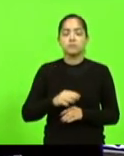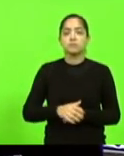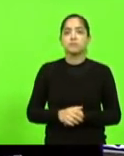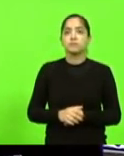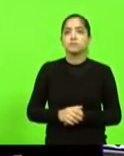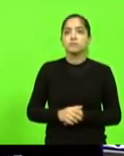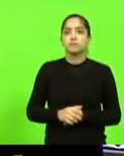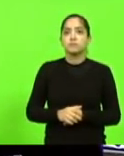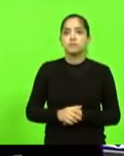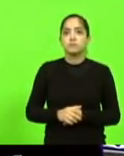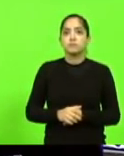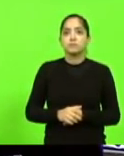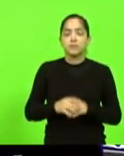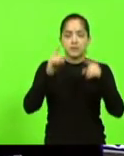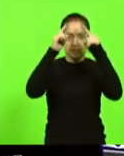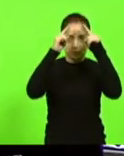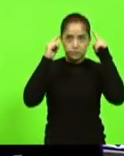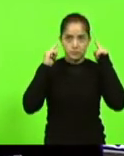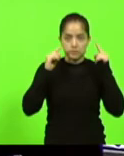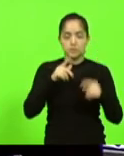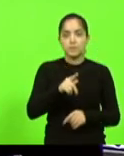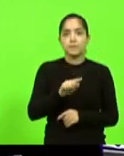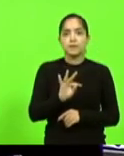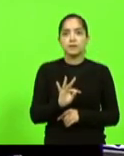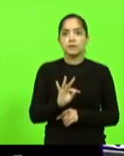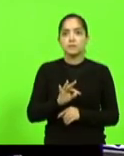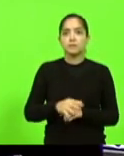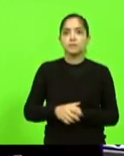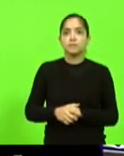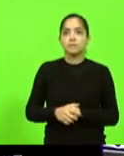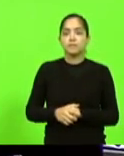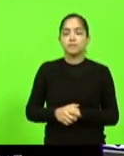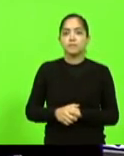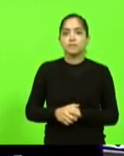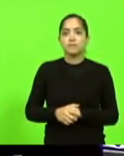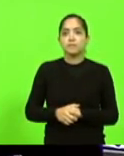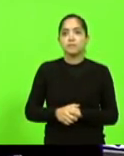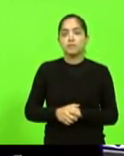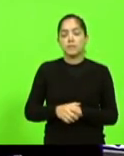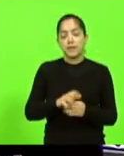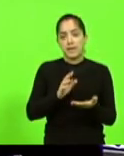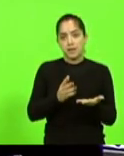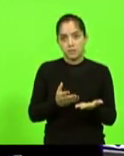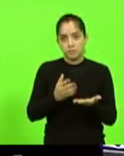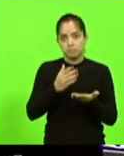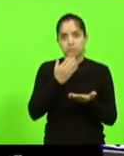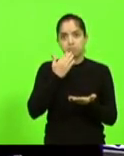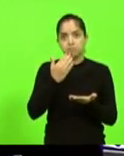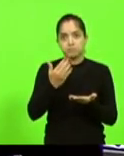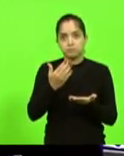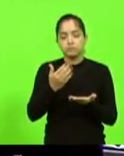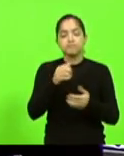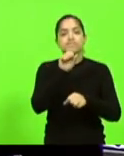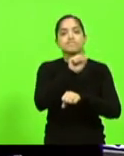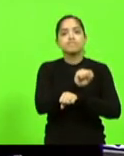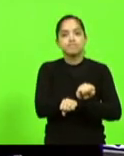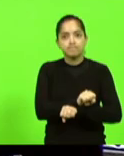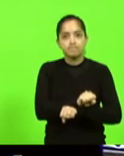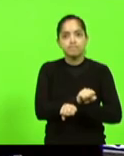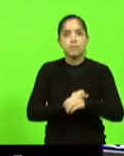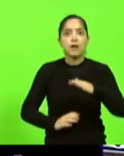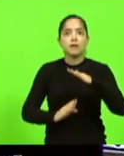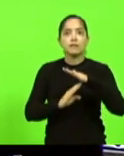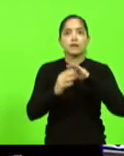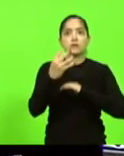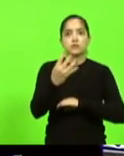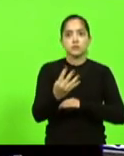Republicanos, e Eneudi Sareta, Partido dos Trabalhadores. Ato contínuo, o senhor presidente suspendeu a sessão até às 16